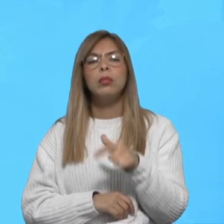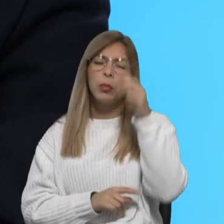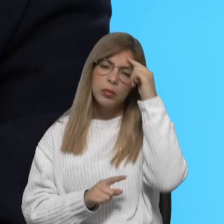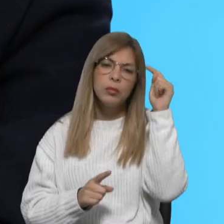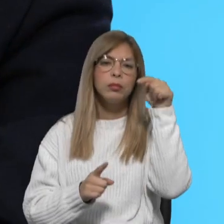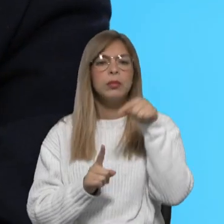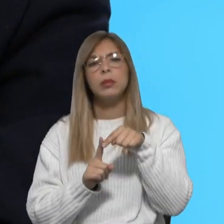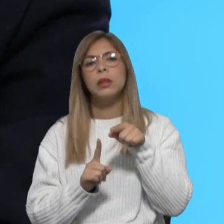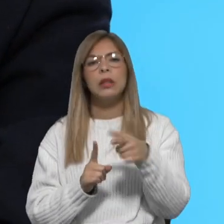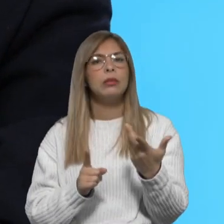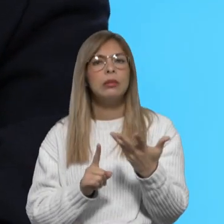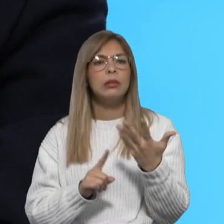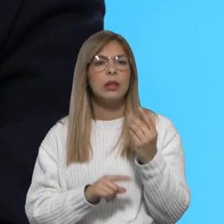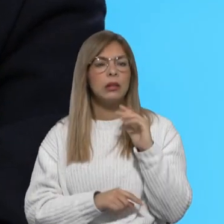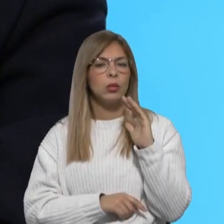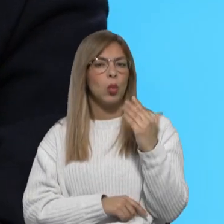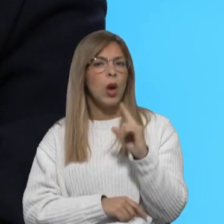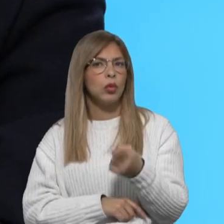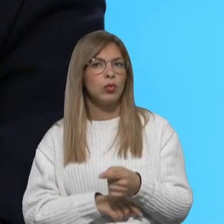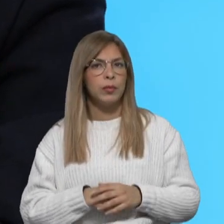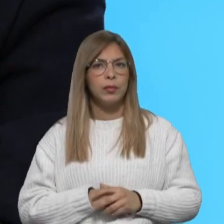O objetivo é